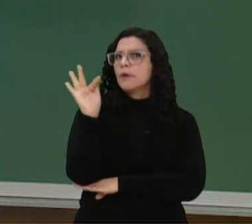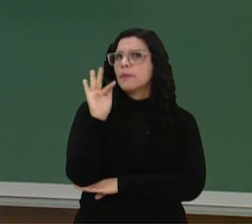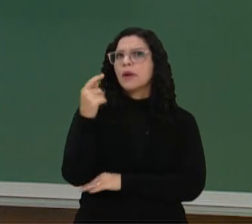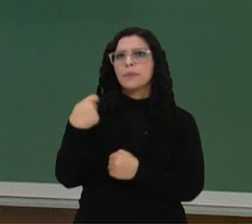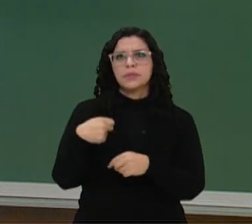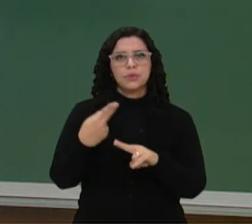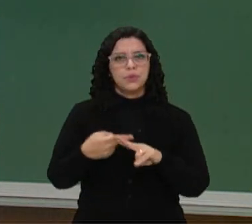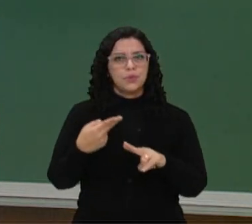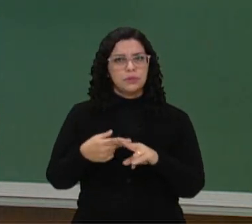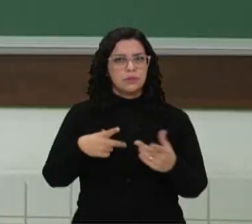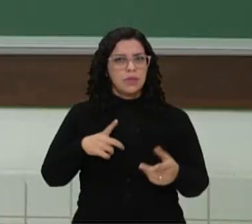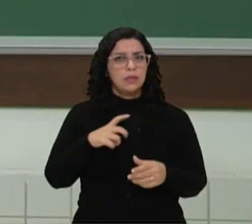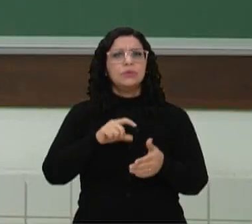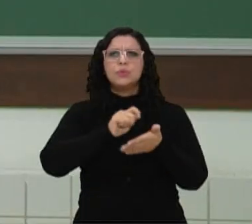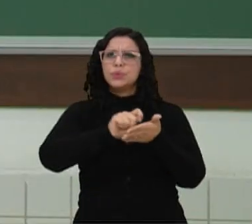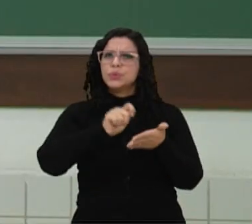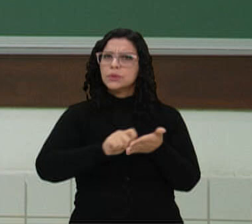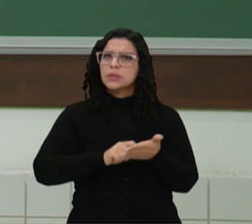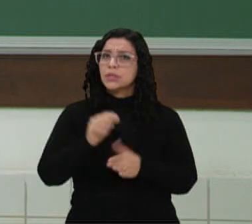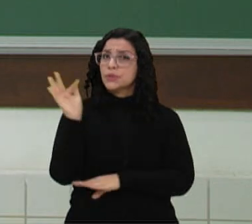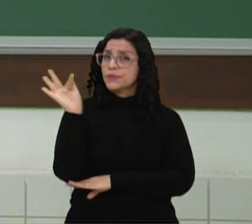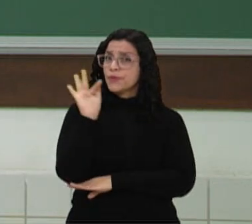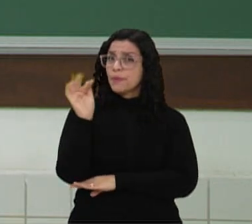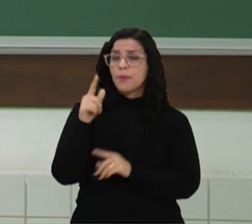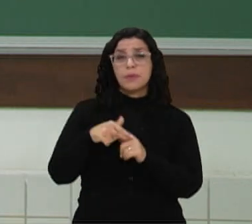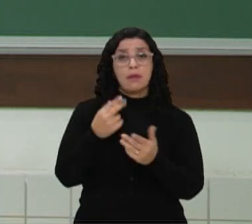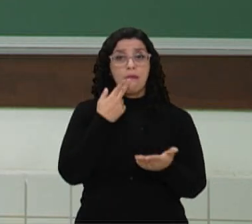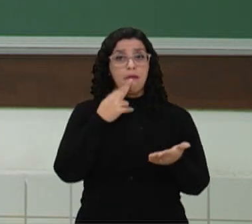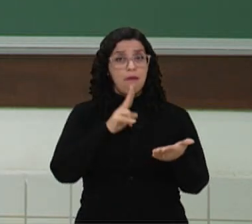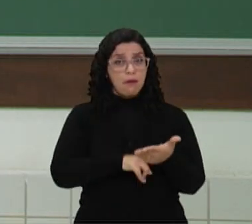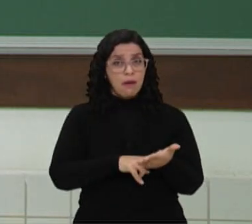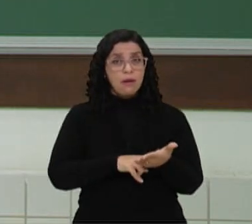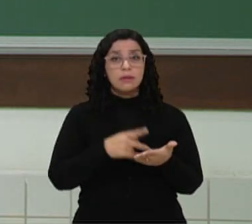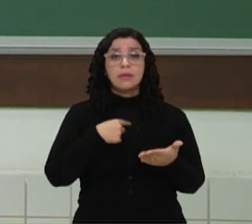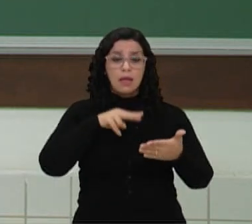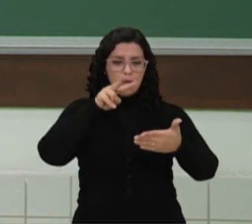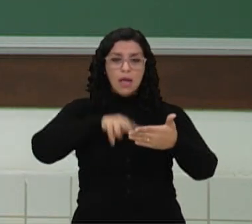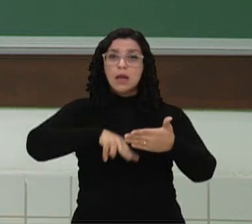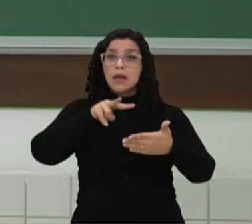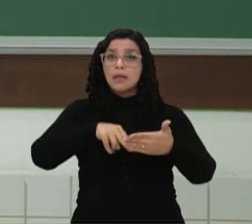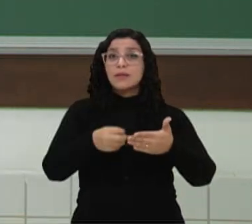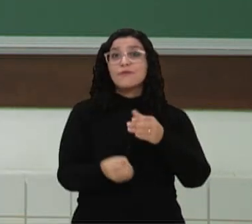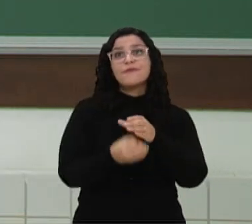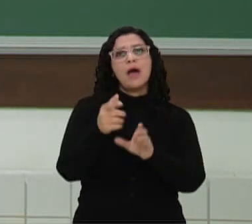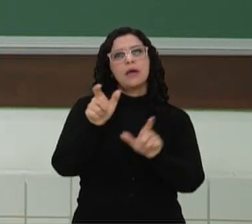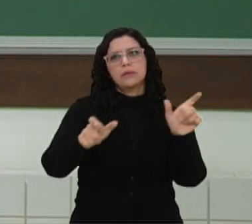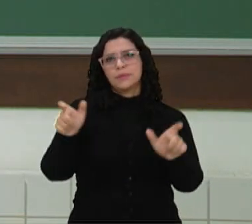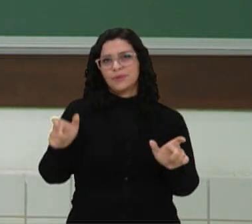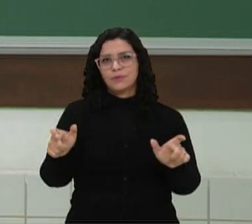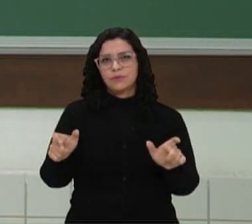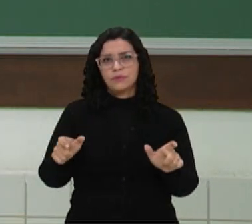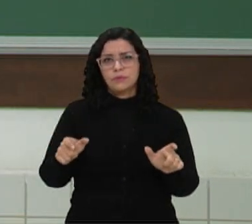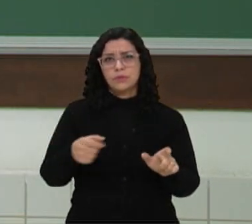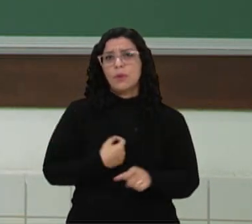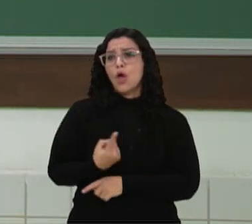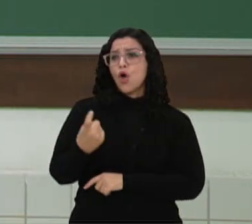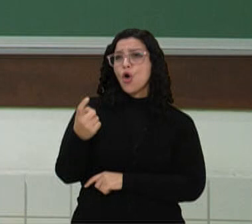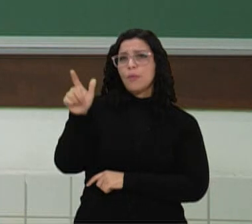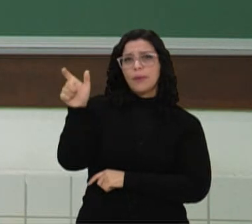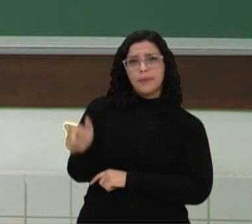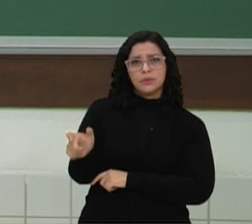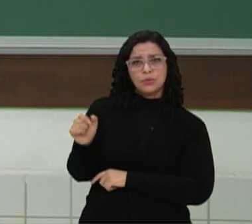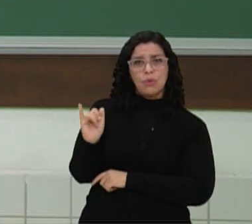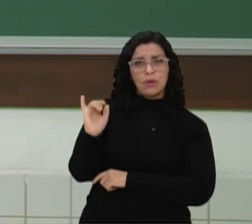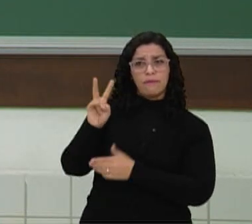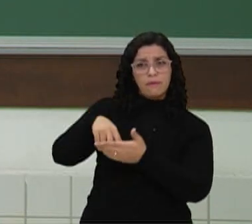formal é importante destacar? Porque a carta aberta, como nós vimos aí, o leitor são vários, é um leitor coletivo, são